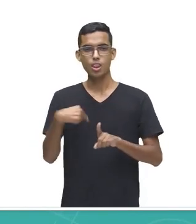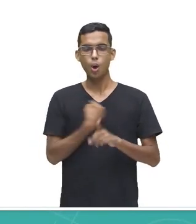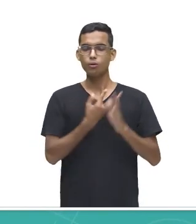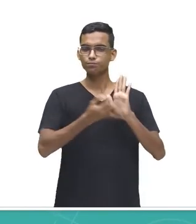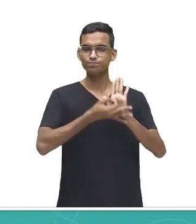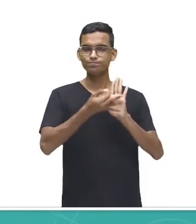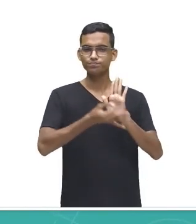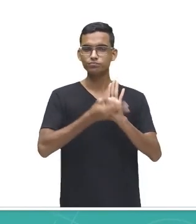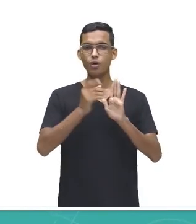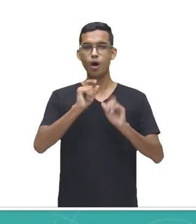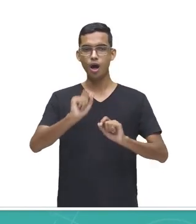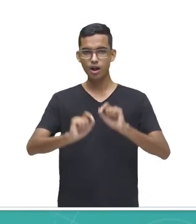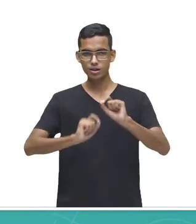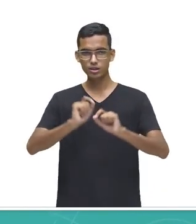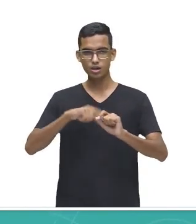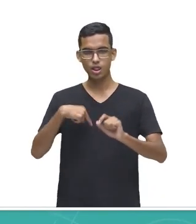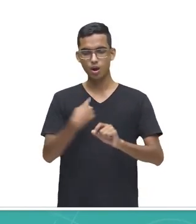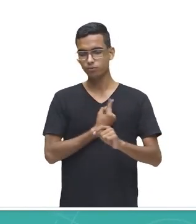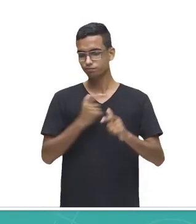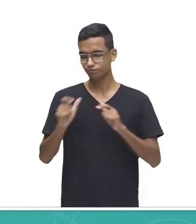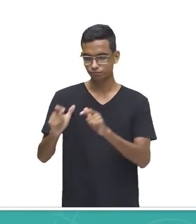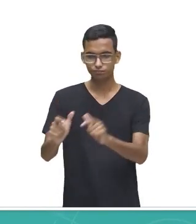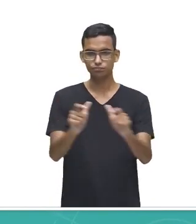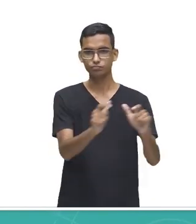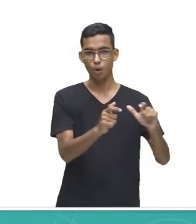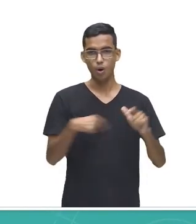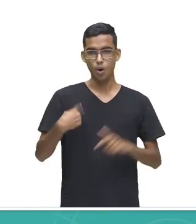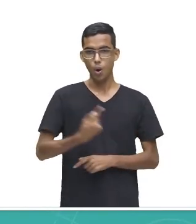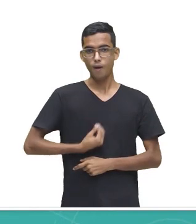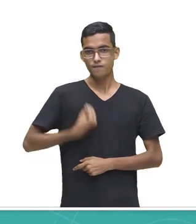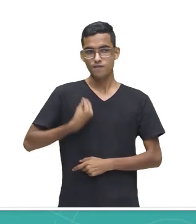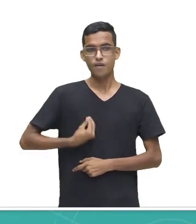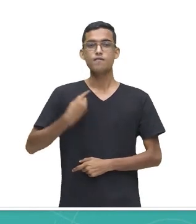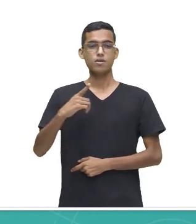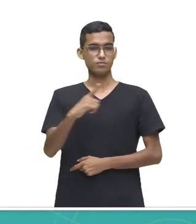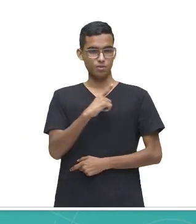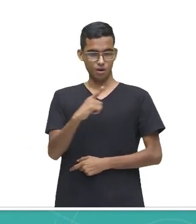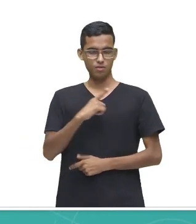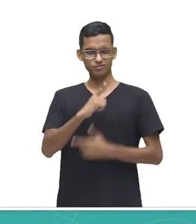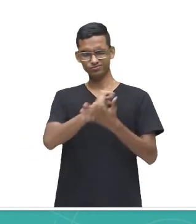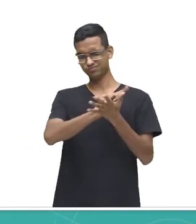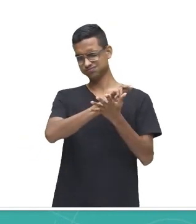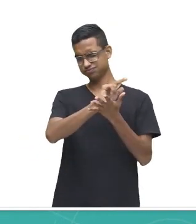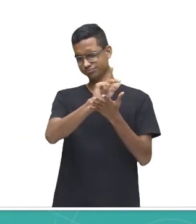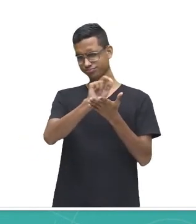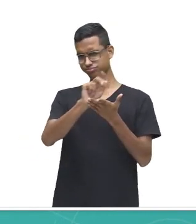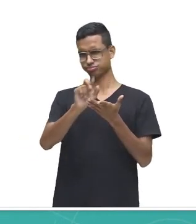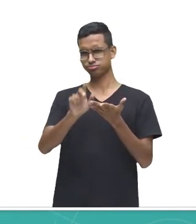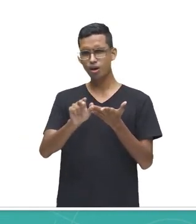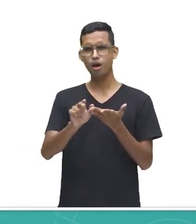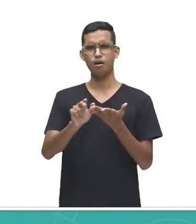nas localidades onde nós moramos, pessoal, existem inúmeras